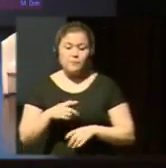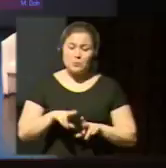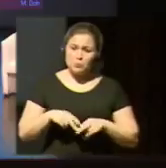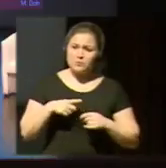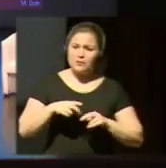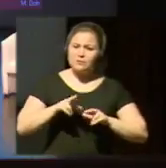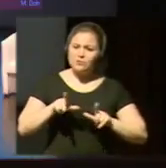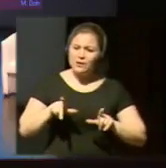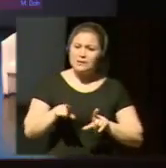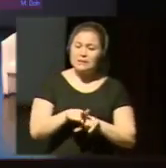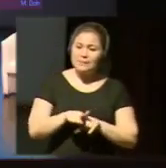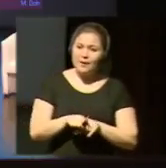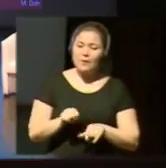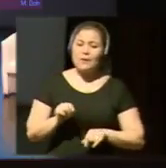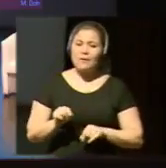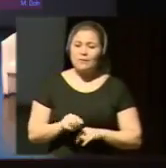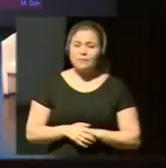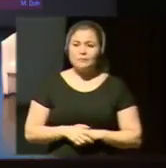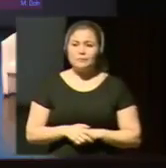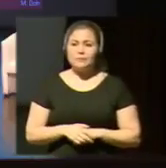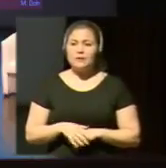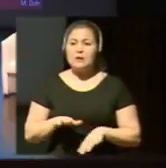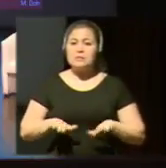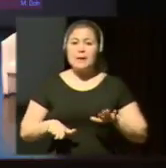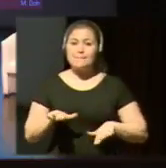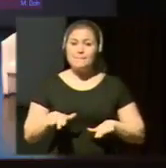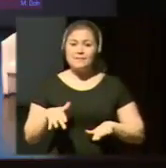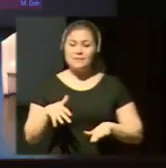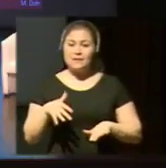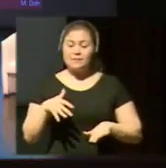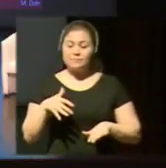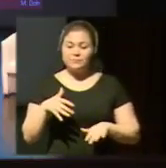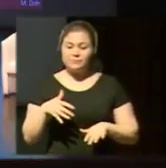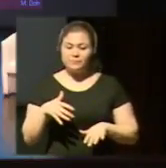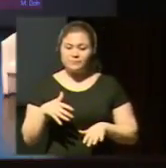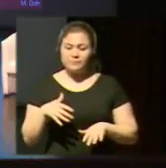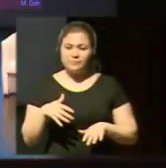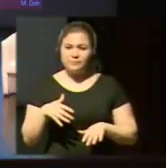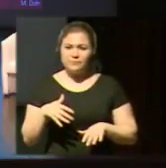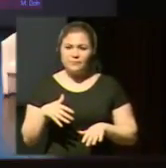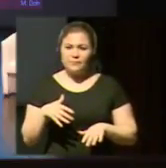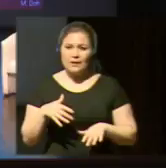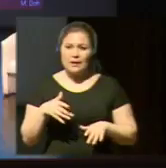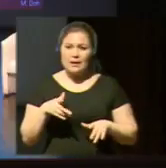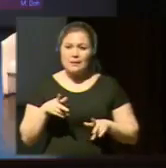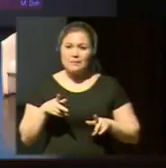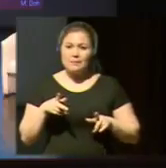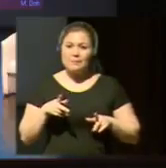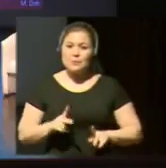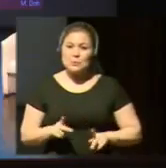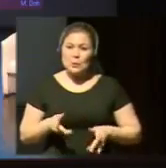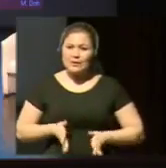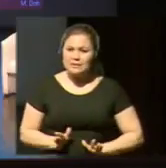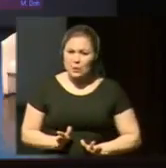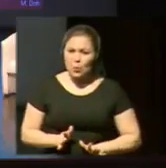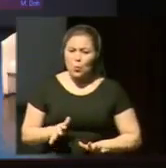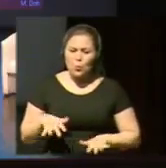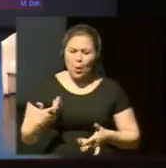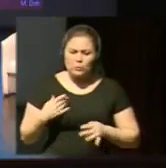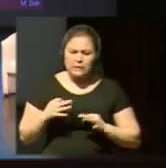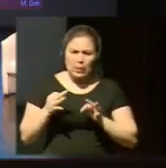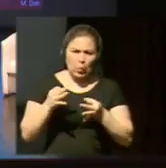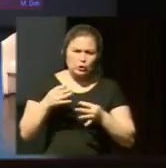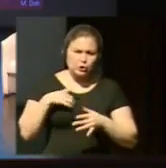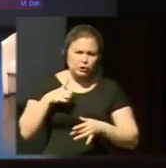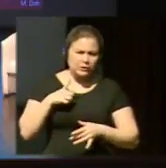grandes diferenças também, dependendo do ano em que a pessoa foi, em que a pessoa nasceu. Com que tecnologia a pessoa se